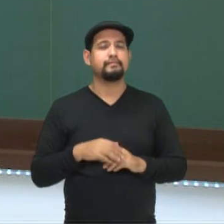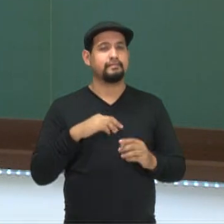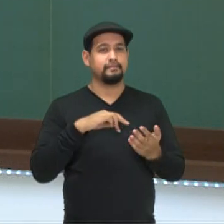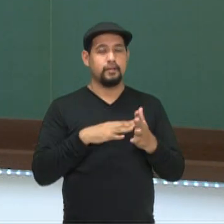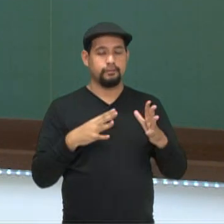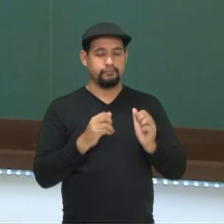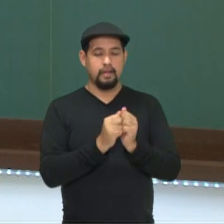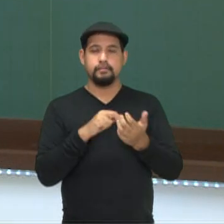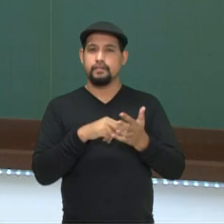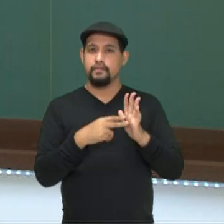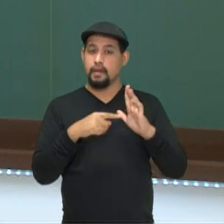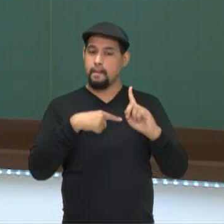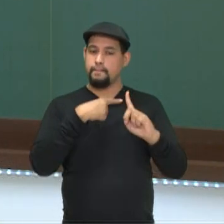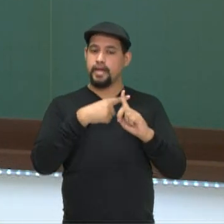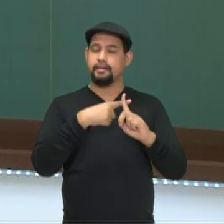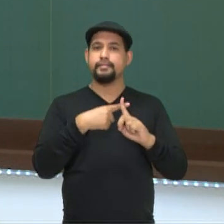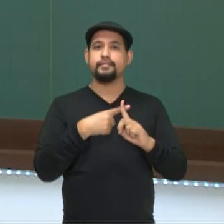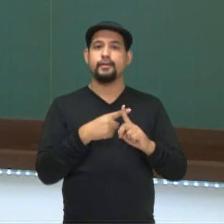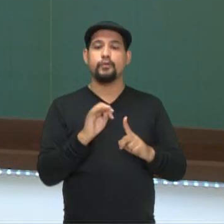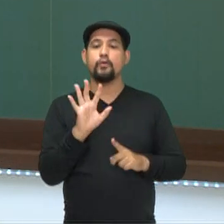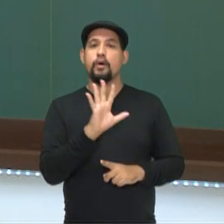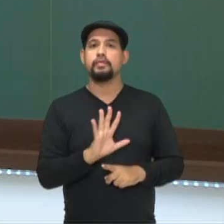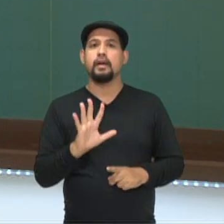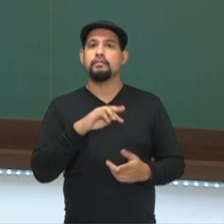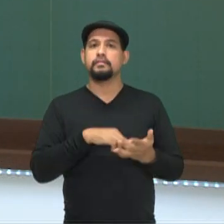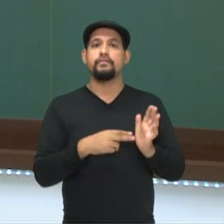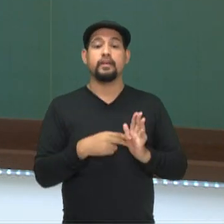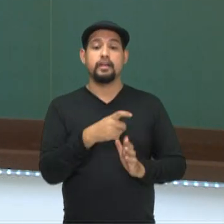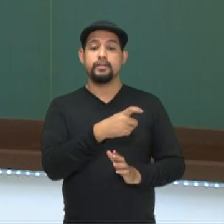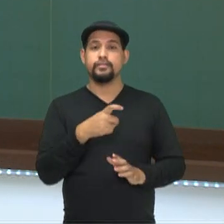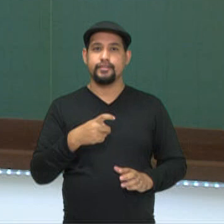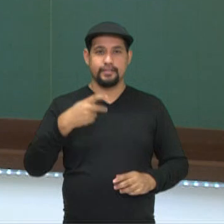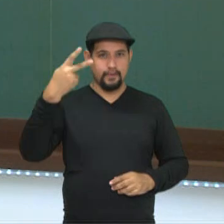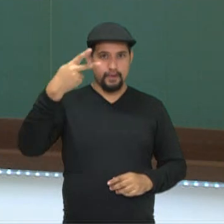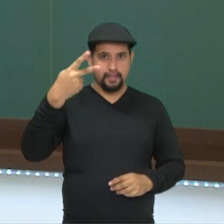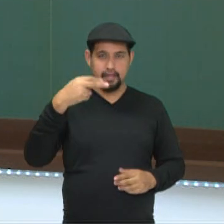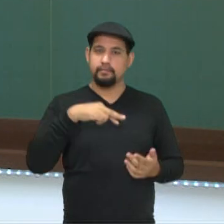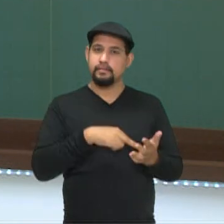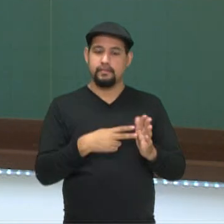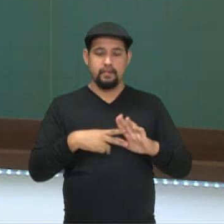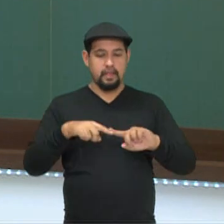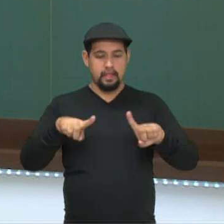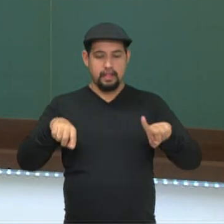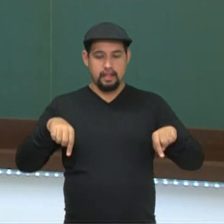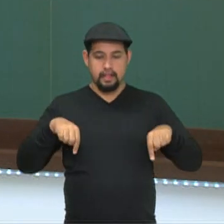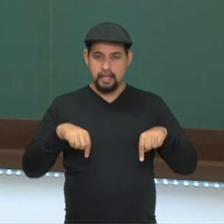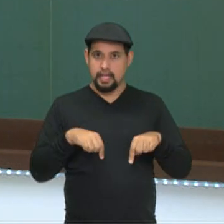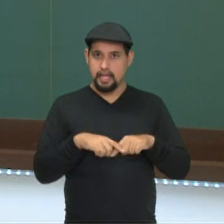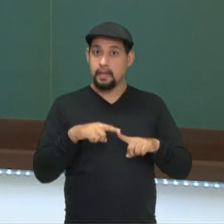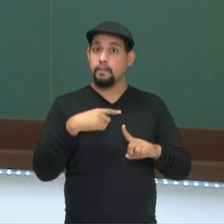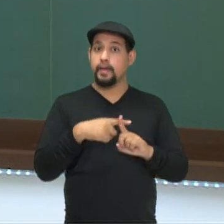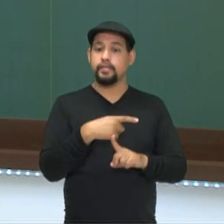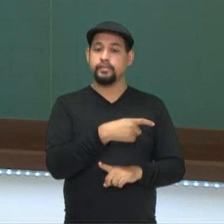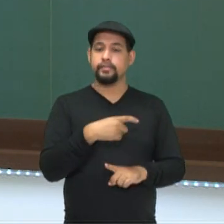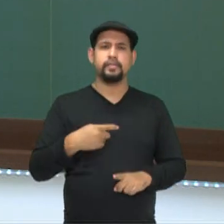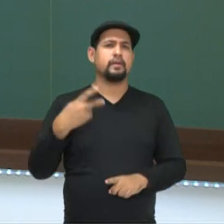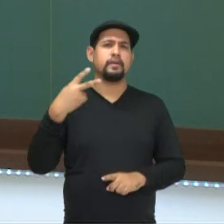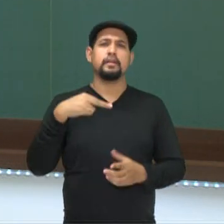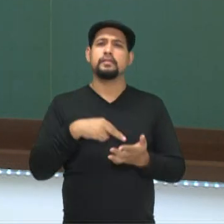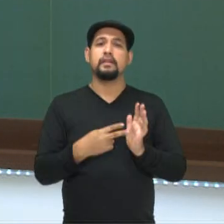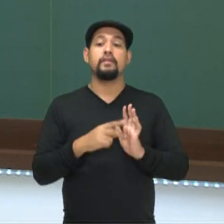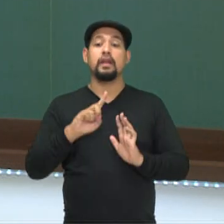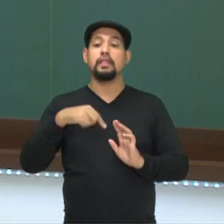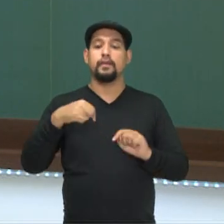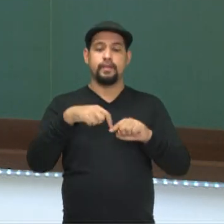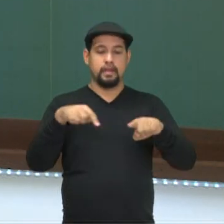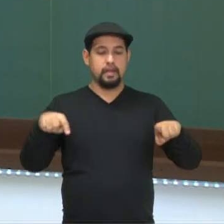Mais. Muito bem. Então, vamos lá. A área total vai ser x ao quadrado, que é a área de uma sala, mais x ao quadrado, que é a área da